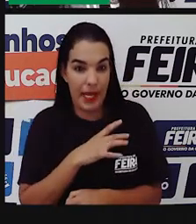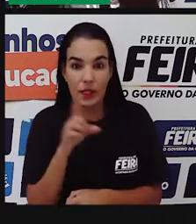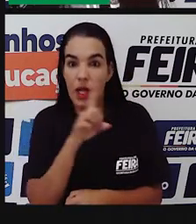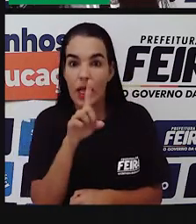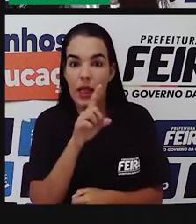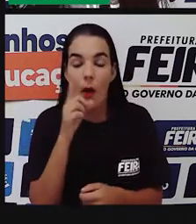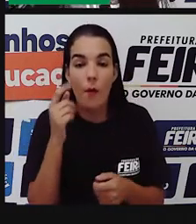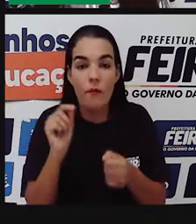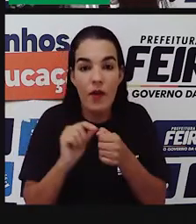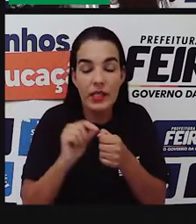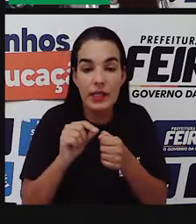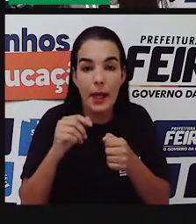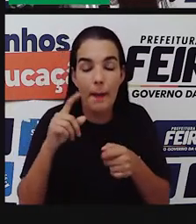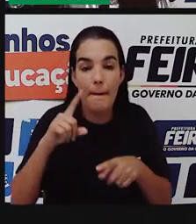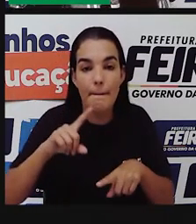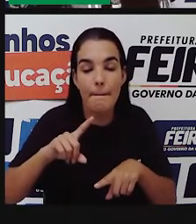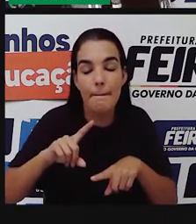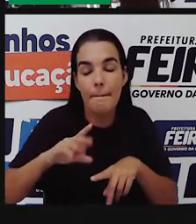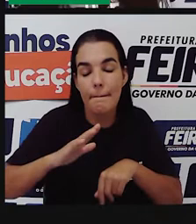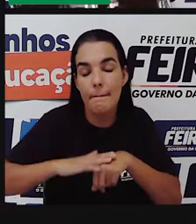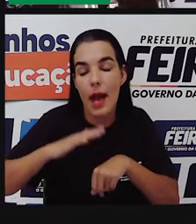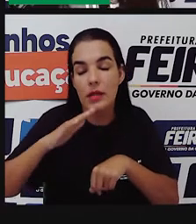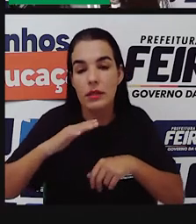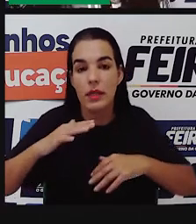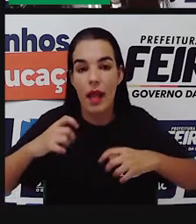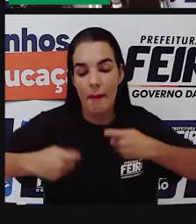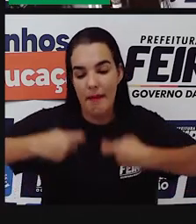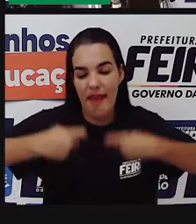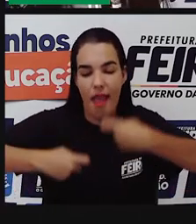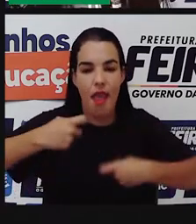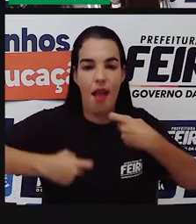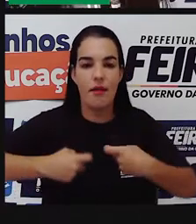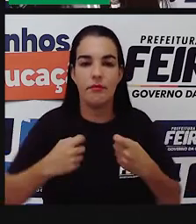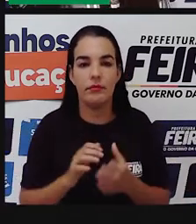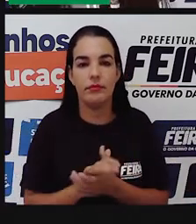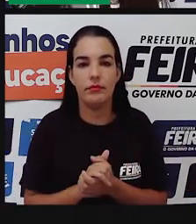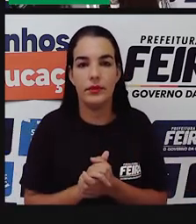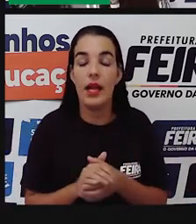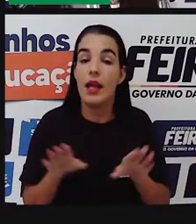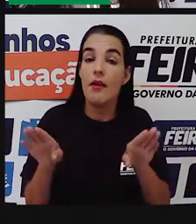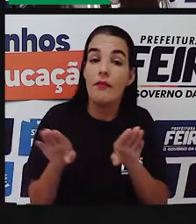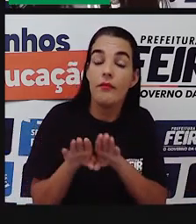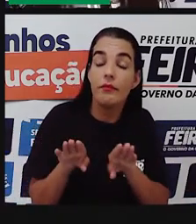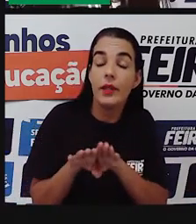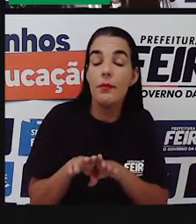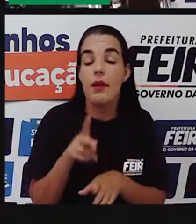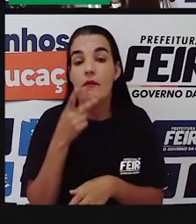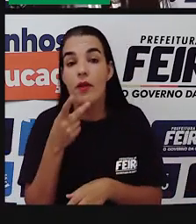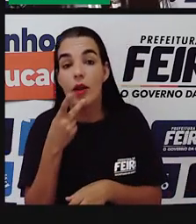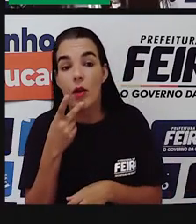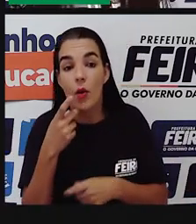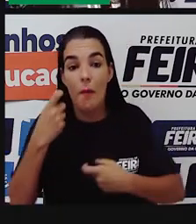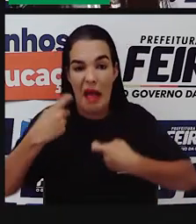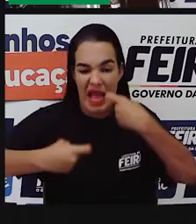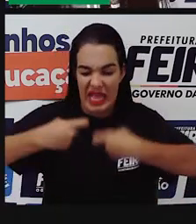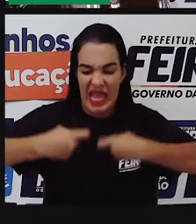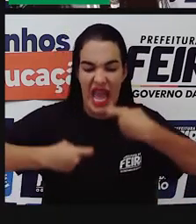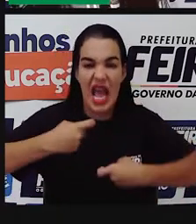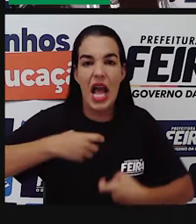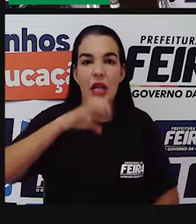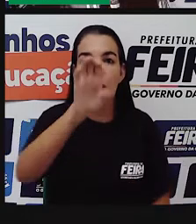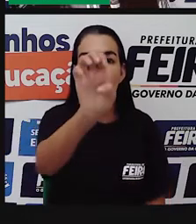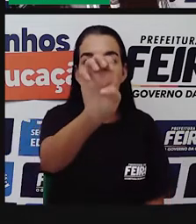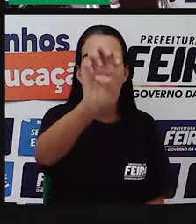revoltasse contra a coroa portuguesa. Falamos também sobre a Guerra dos Emboabas, né? Foi uma guerra,